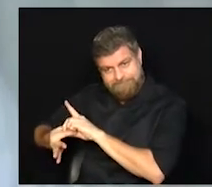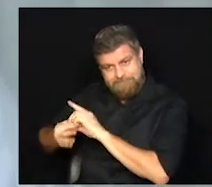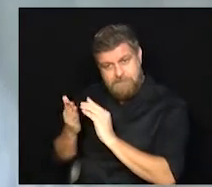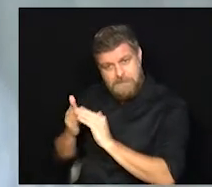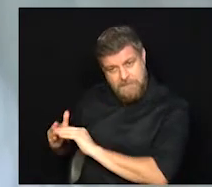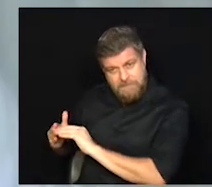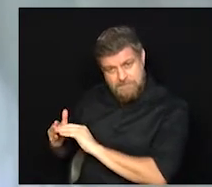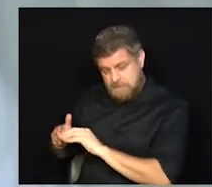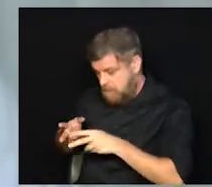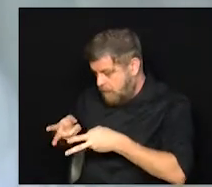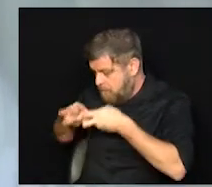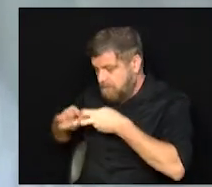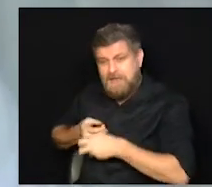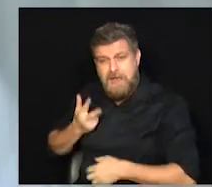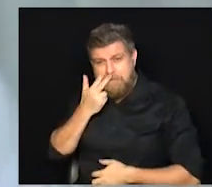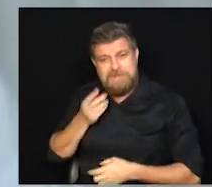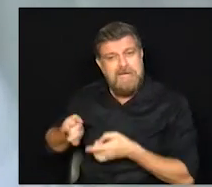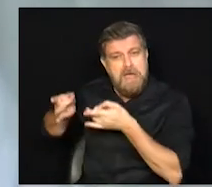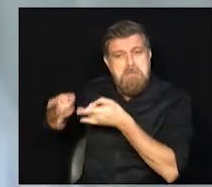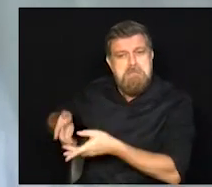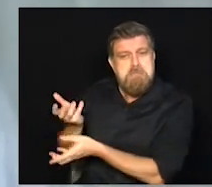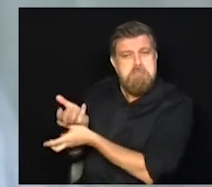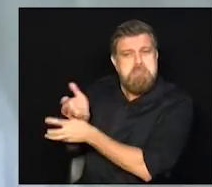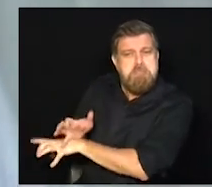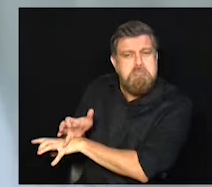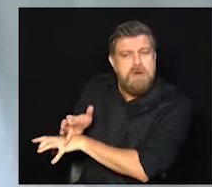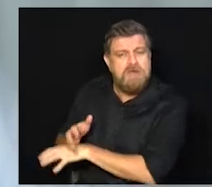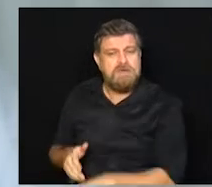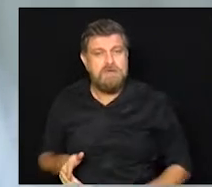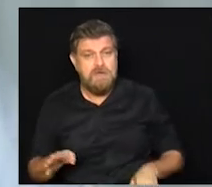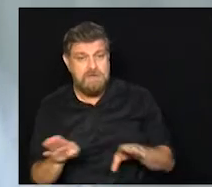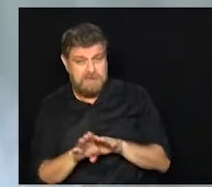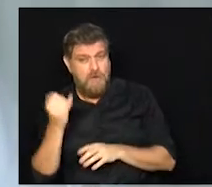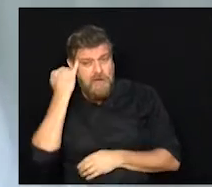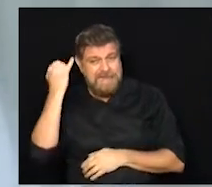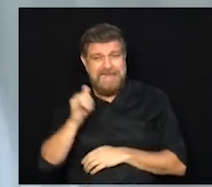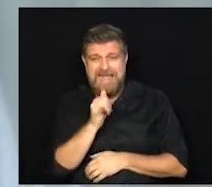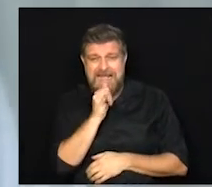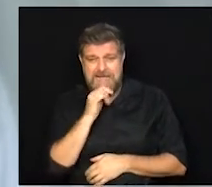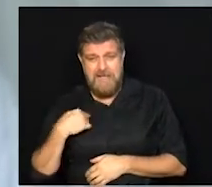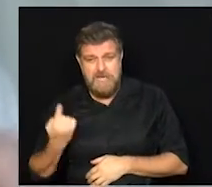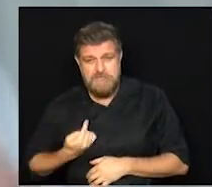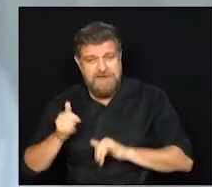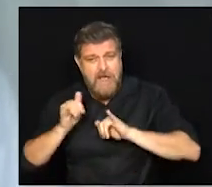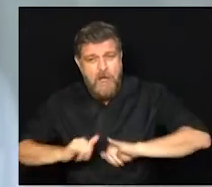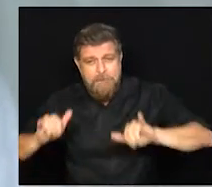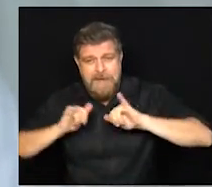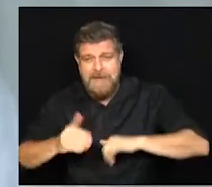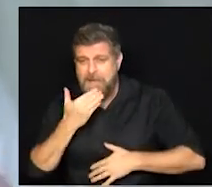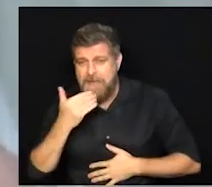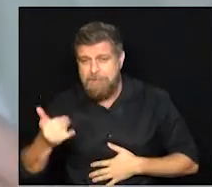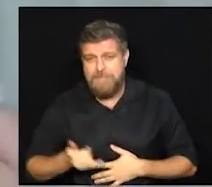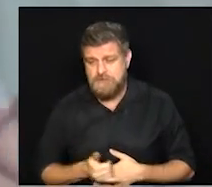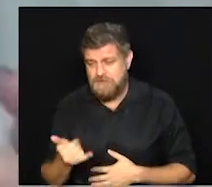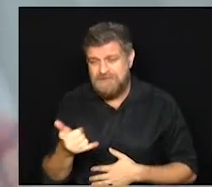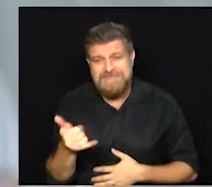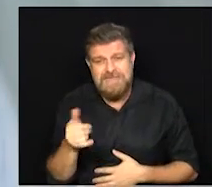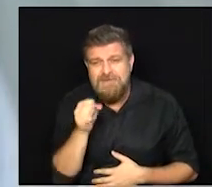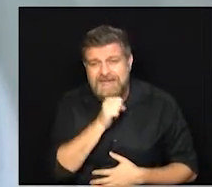vê que está largado. Para você ter ideia, a gente teve que fazer uma campanha pedindo celulares